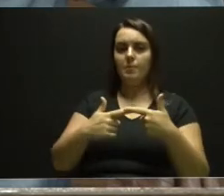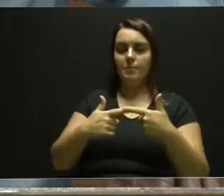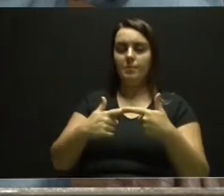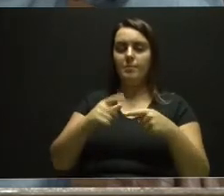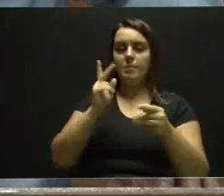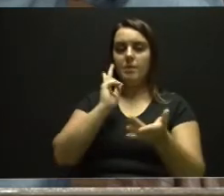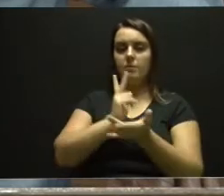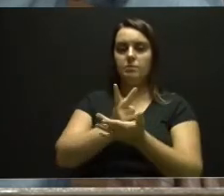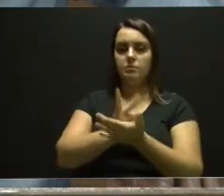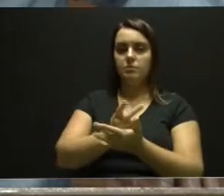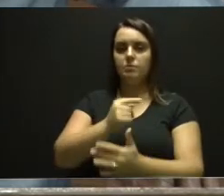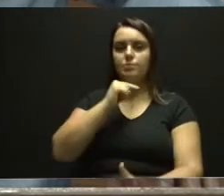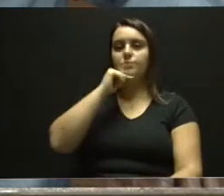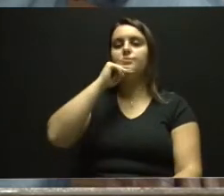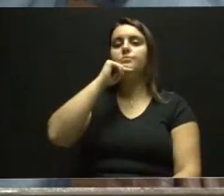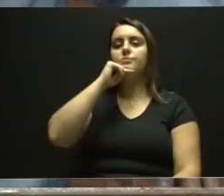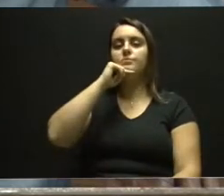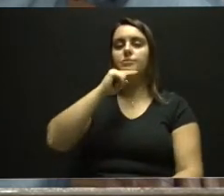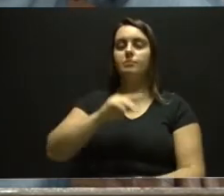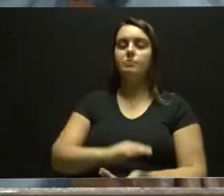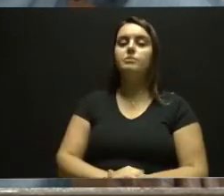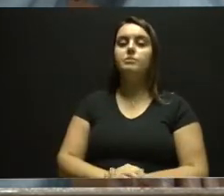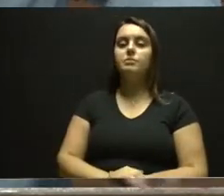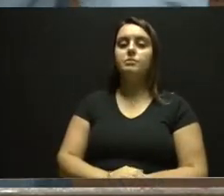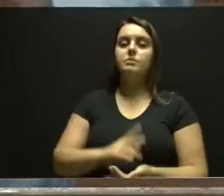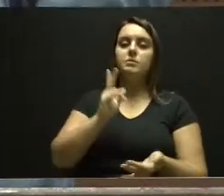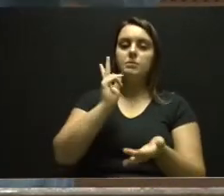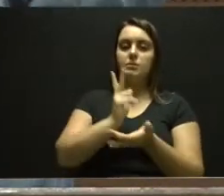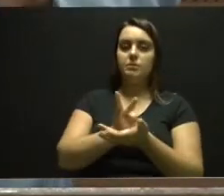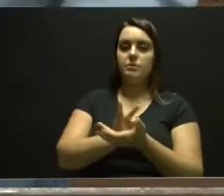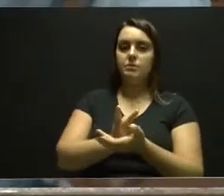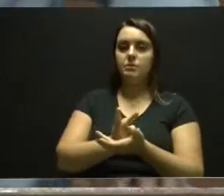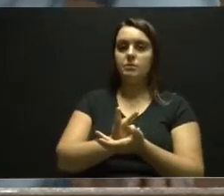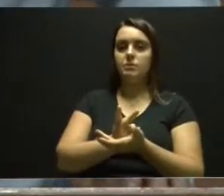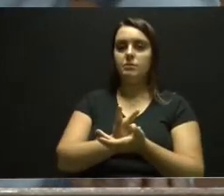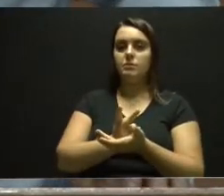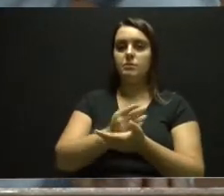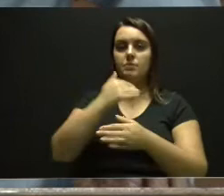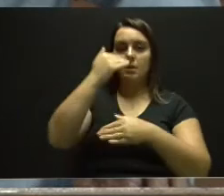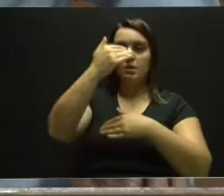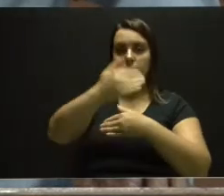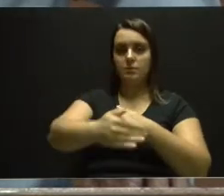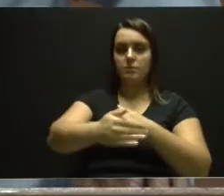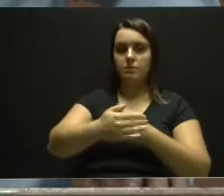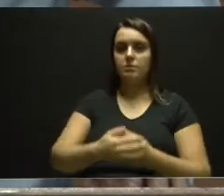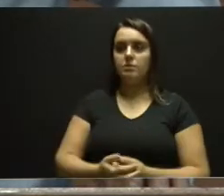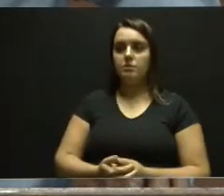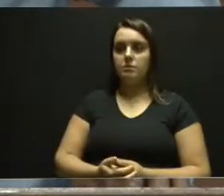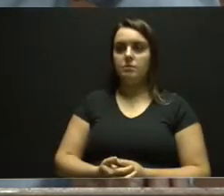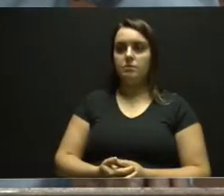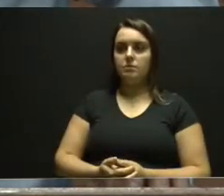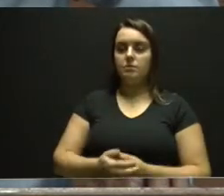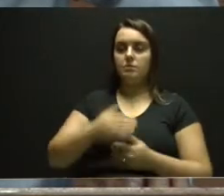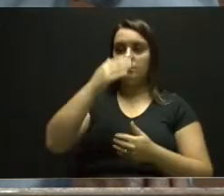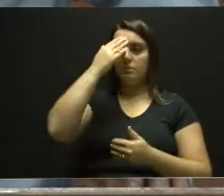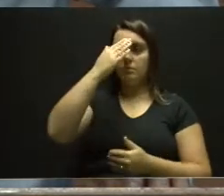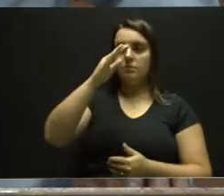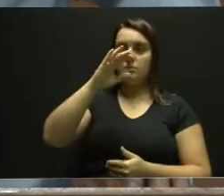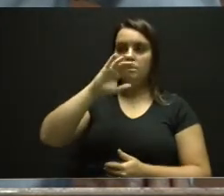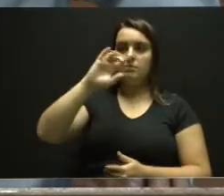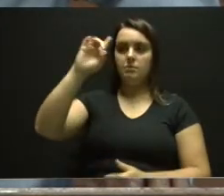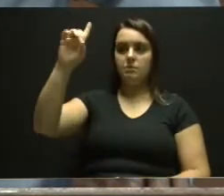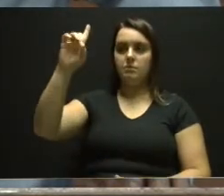erguida sempre rumo ao norte graças ao bom deus a